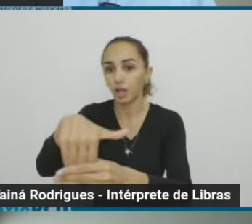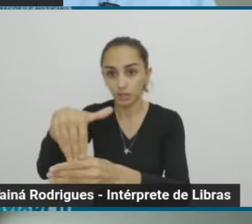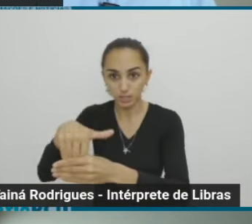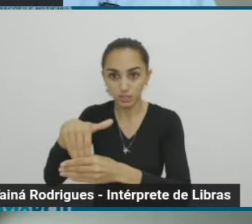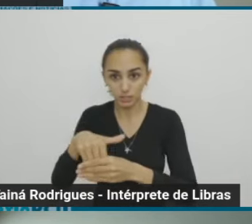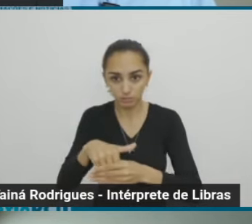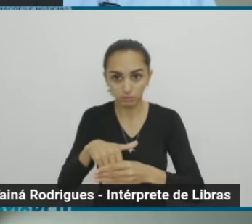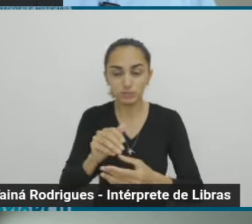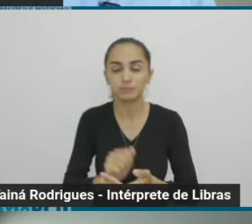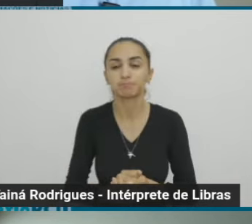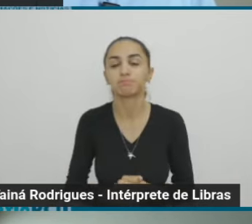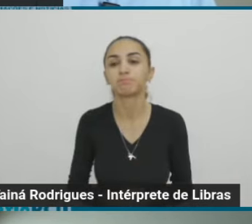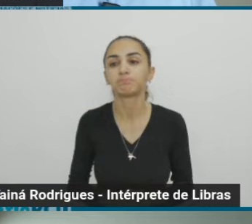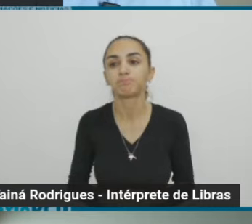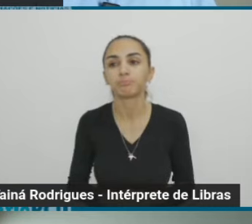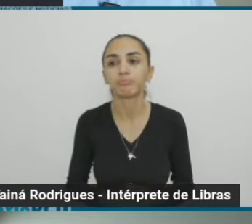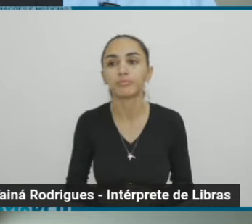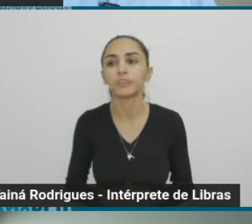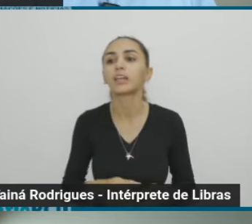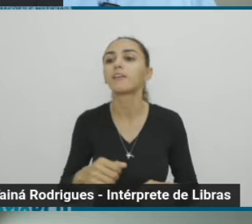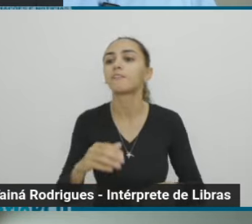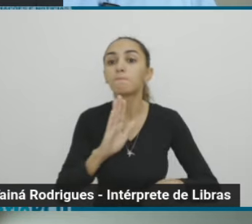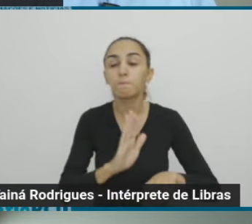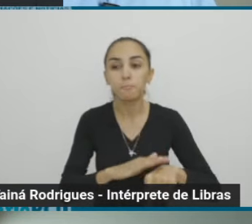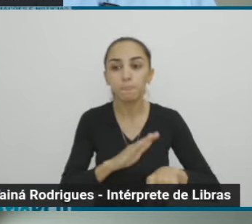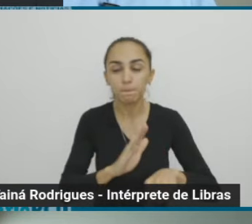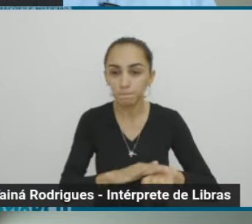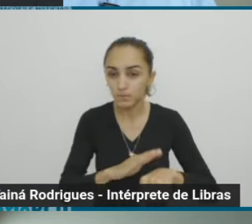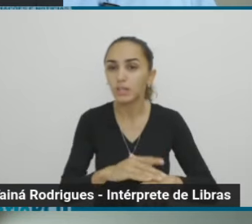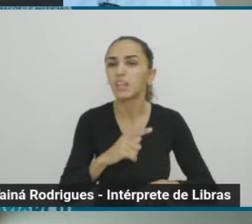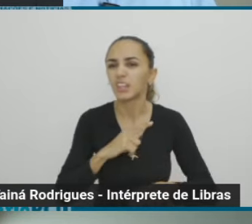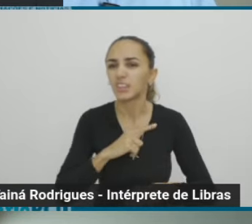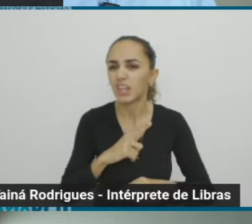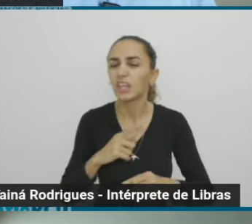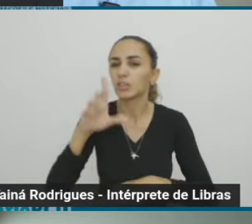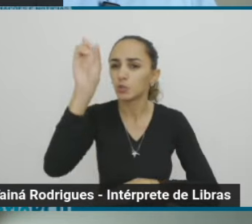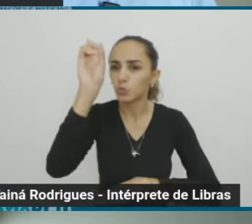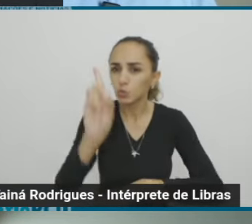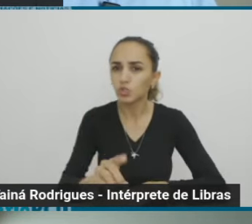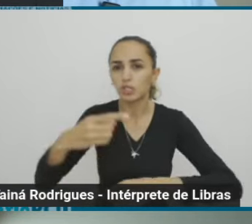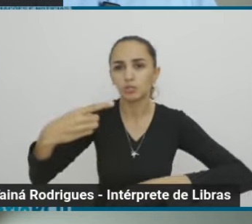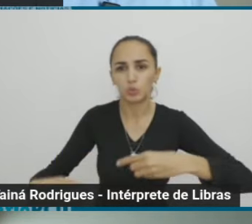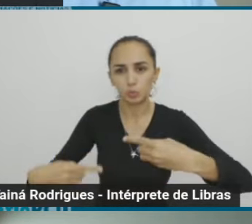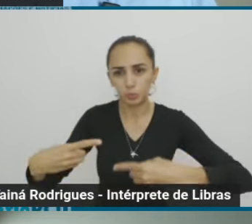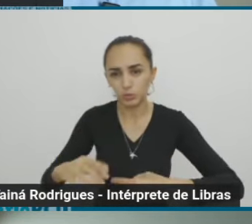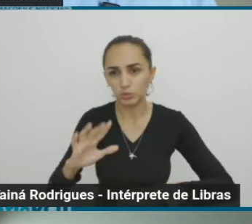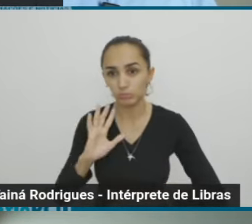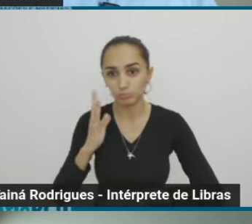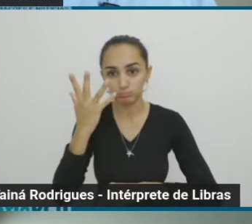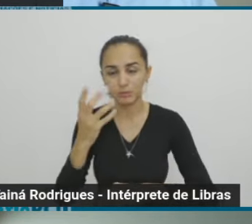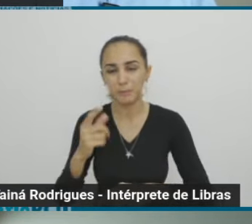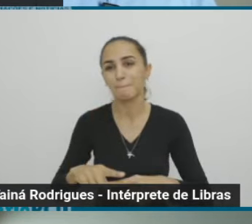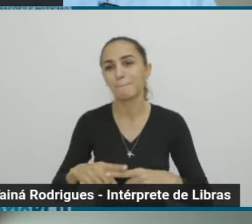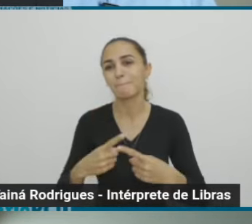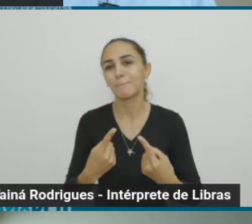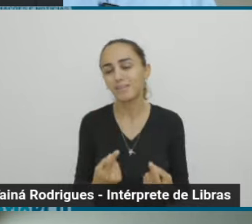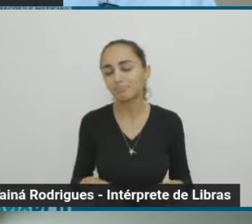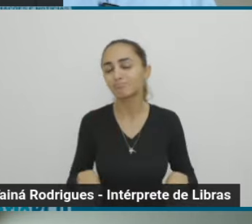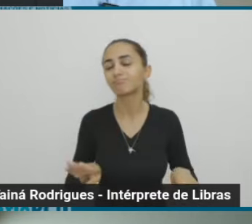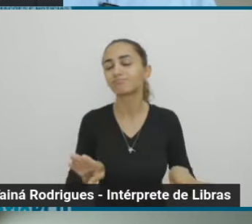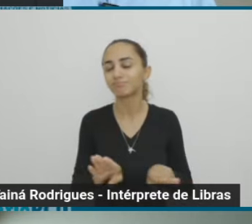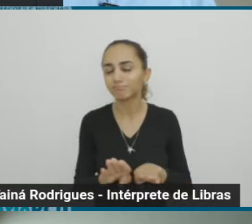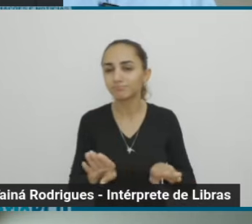eleições, consequentemente exercendo os seus direitos políticos, mas ao mesmo tempo